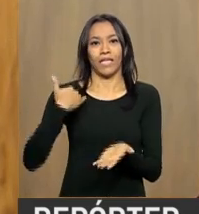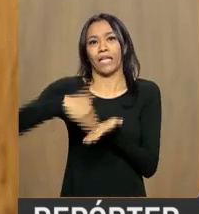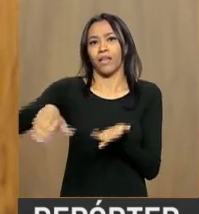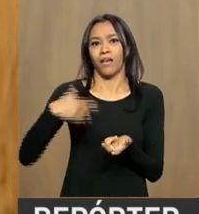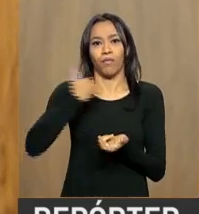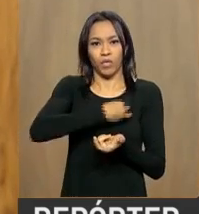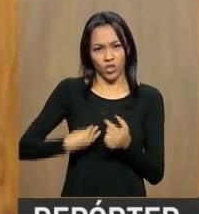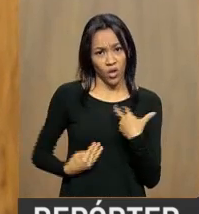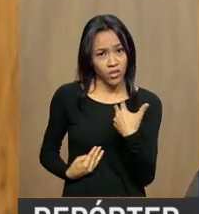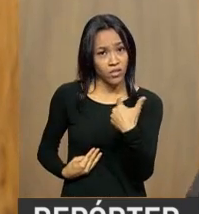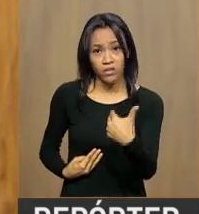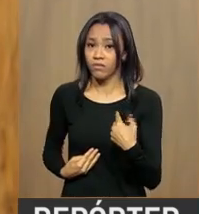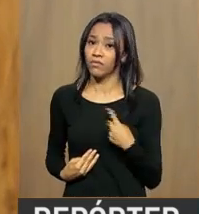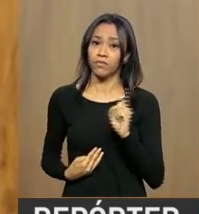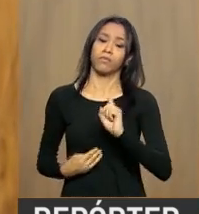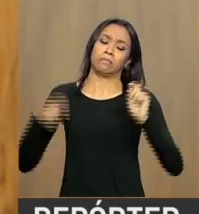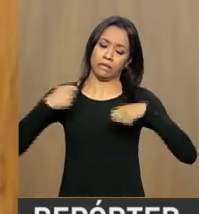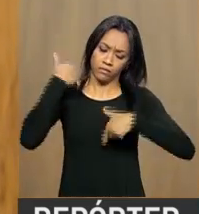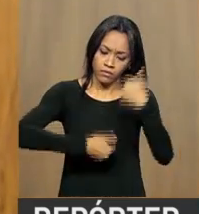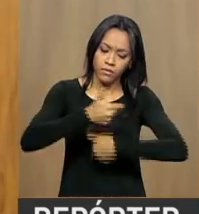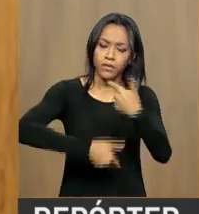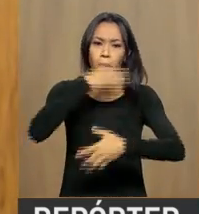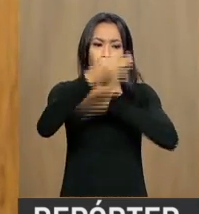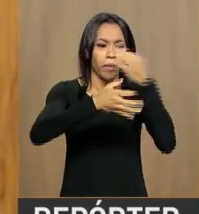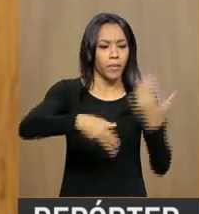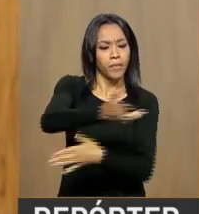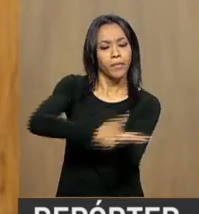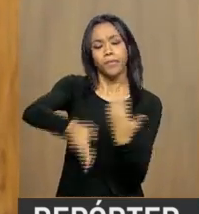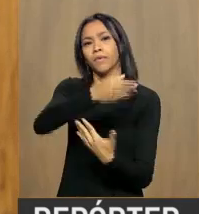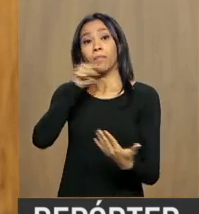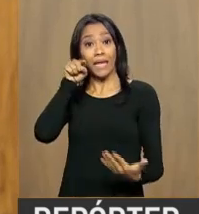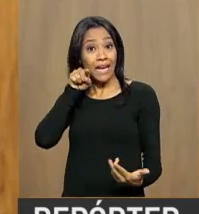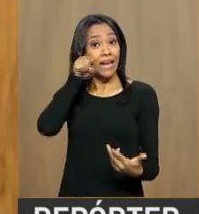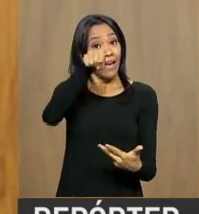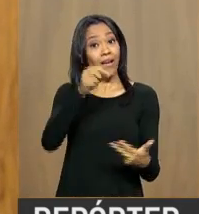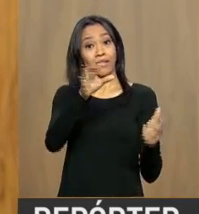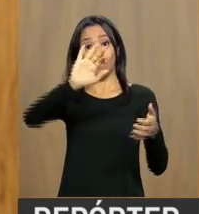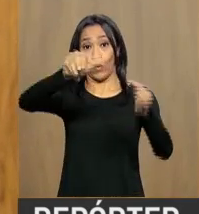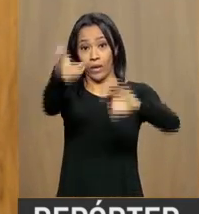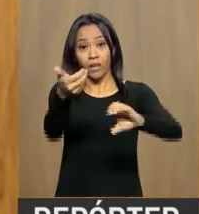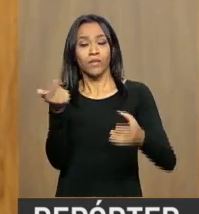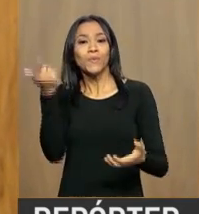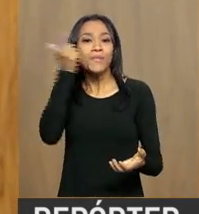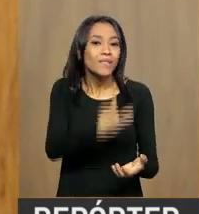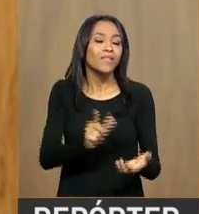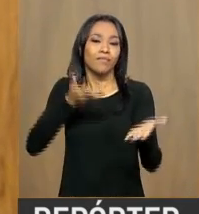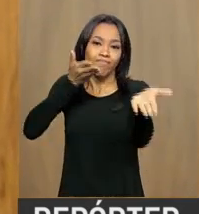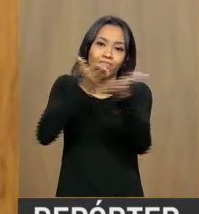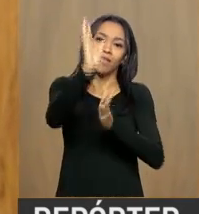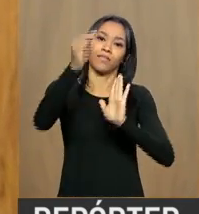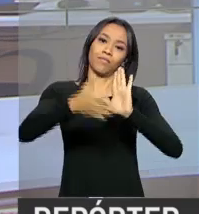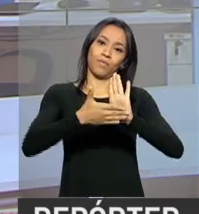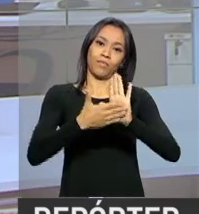das medidas que estão sendo encaminhadas ao Congresso, que estão sendo propostas pelo Executivo, para que do Congresso tenhamos apoio pleno em relação a